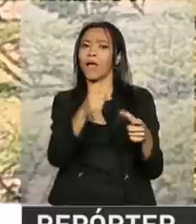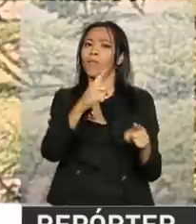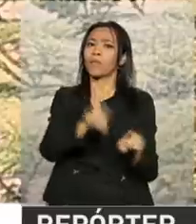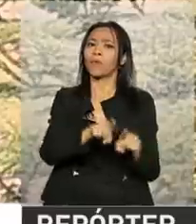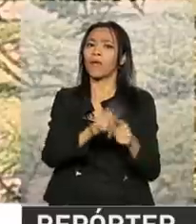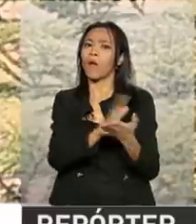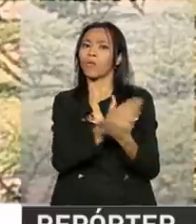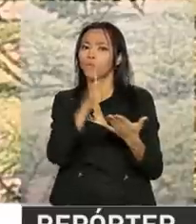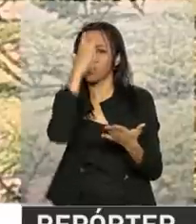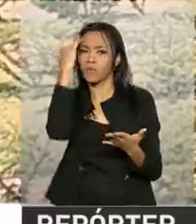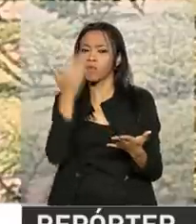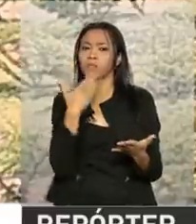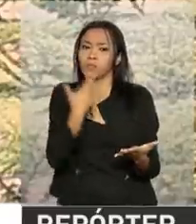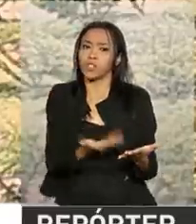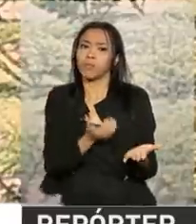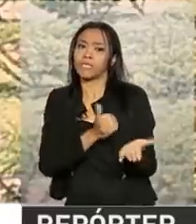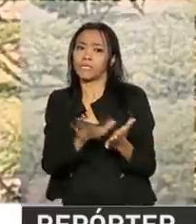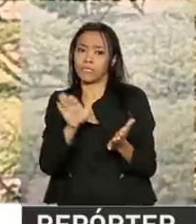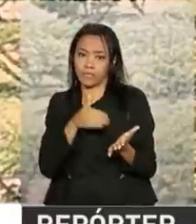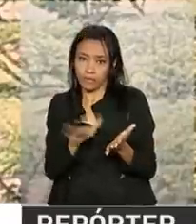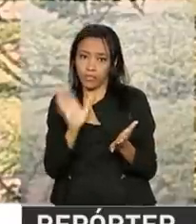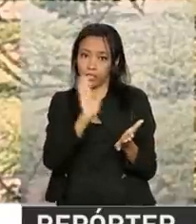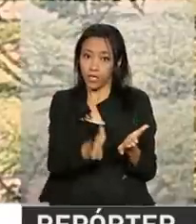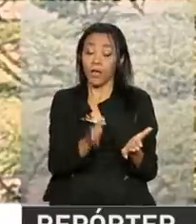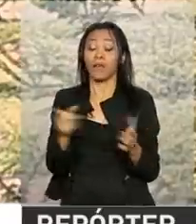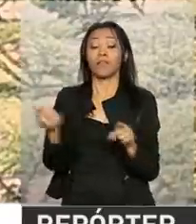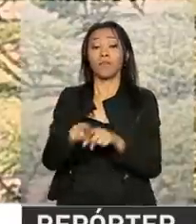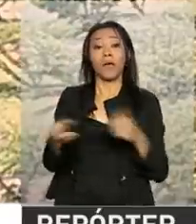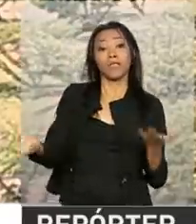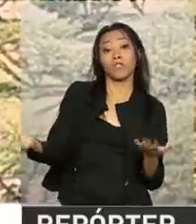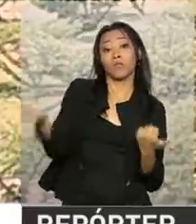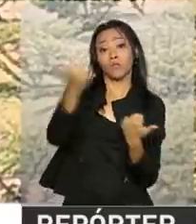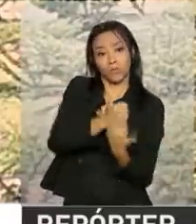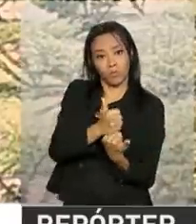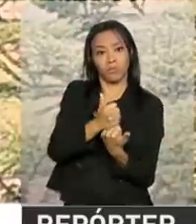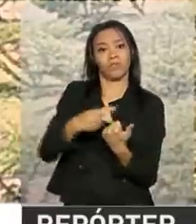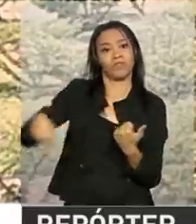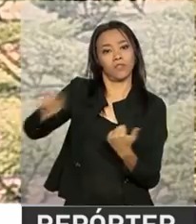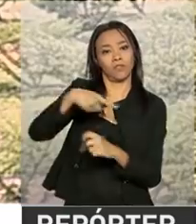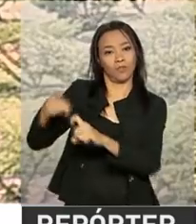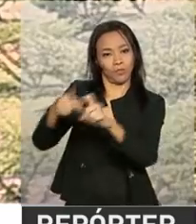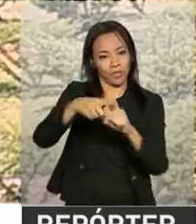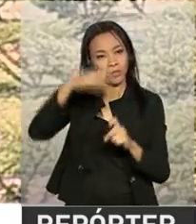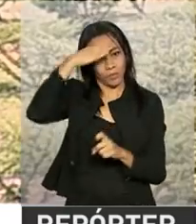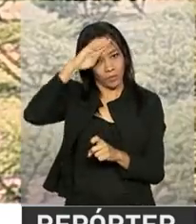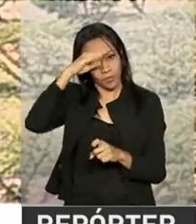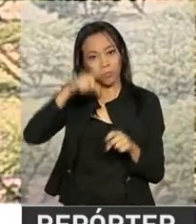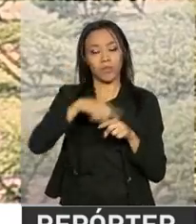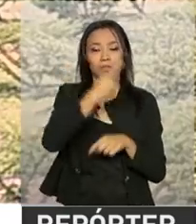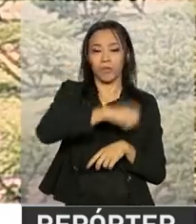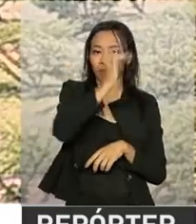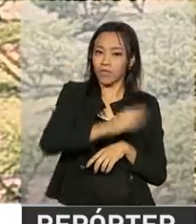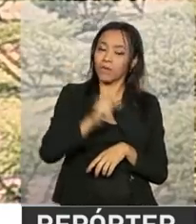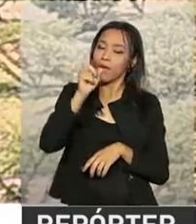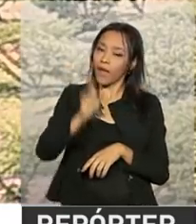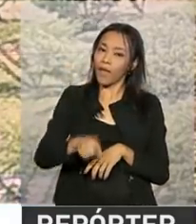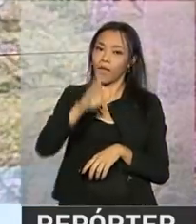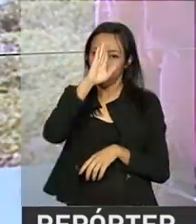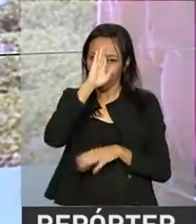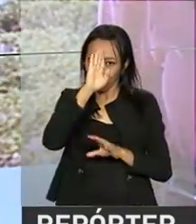dos profissionais. A substituição de médicos cubanos por brasileiros é uma das prioridades do Ministério da Saúde. Malu, é com